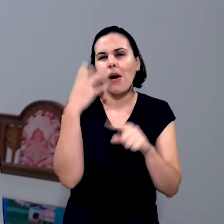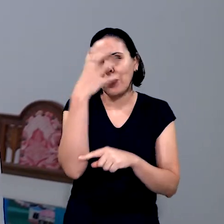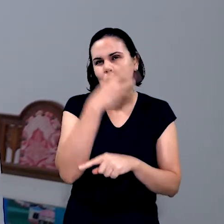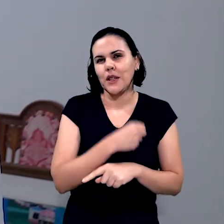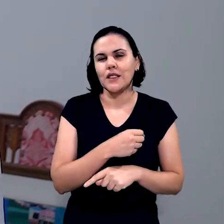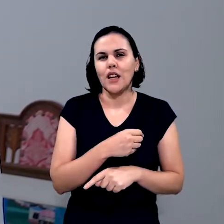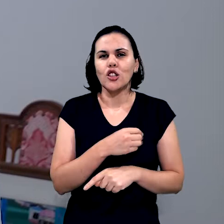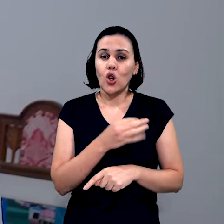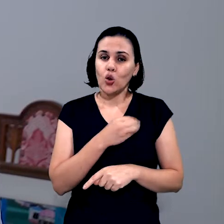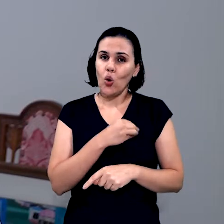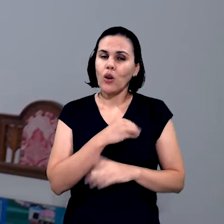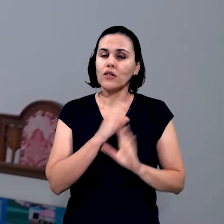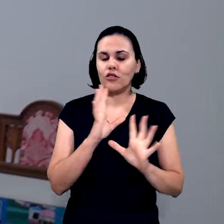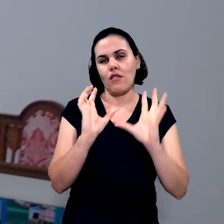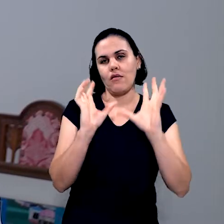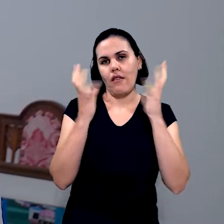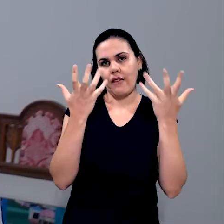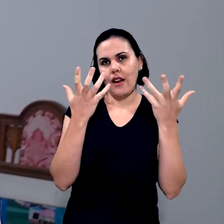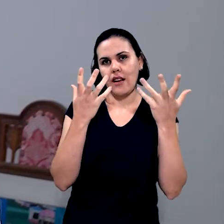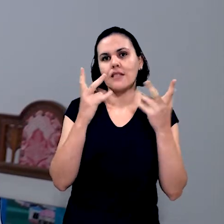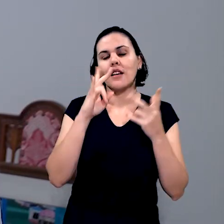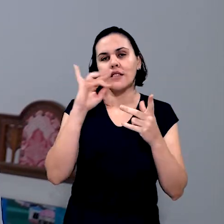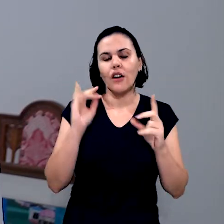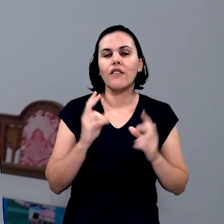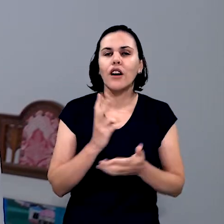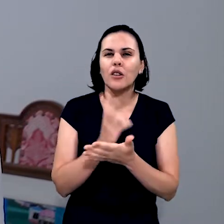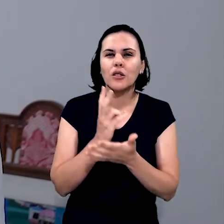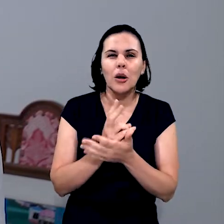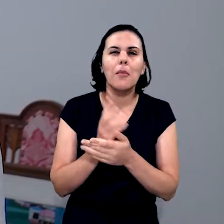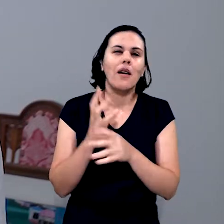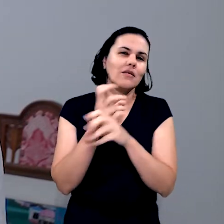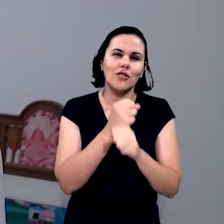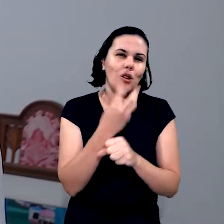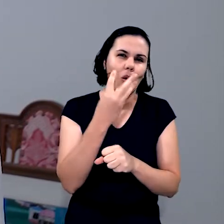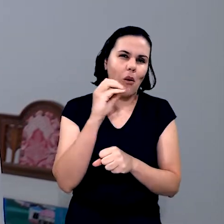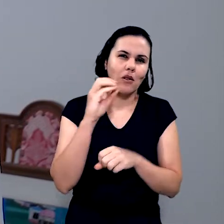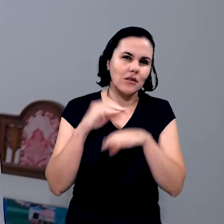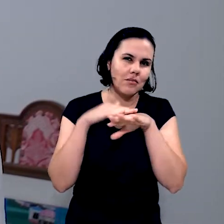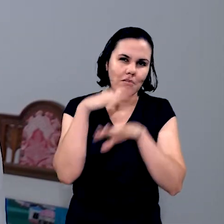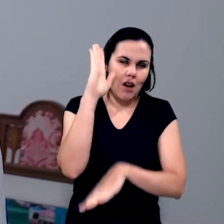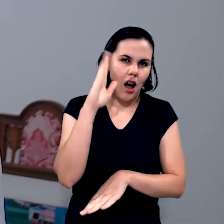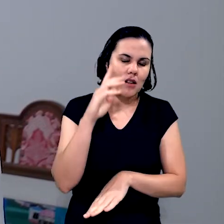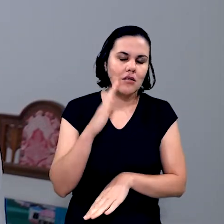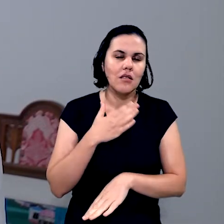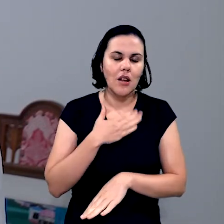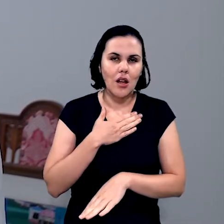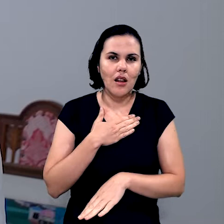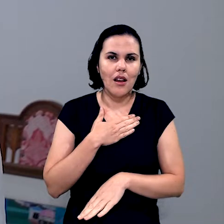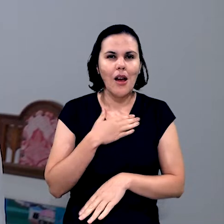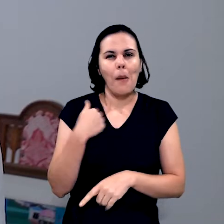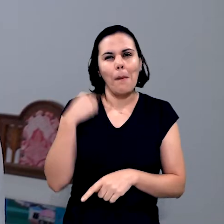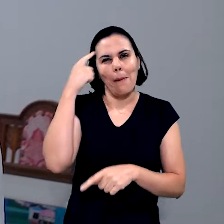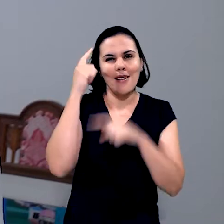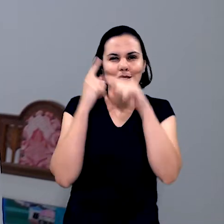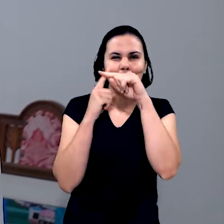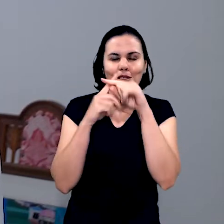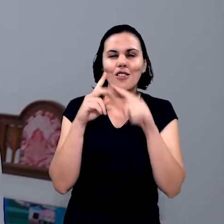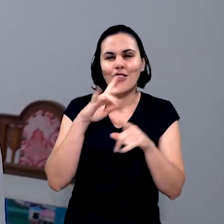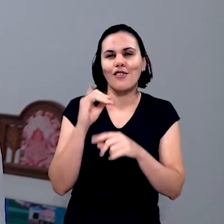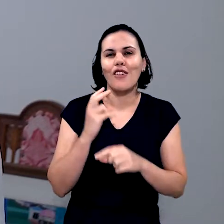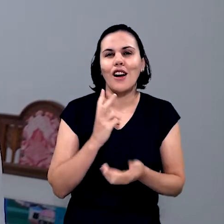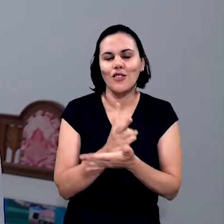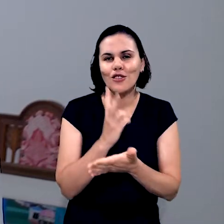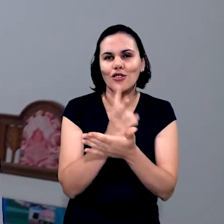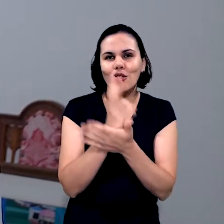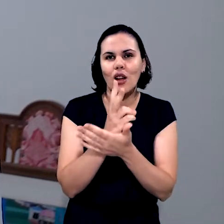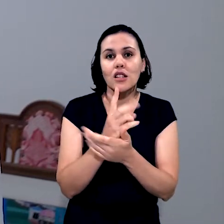porque elas já têm no coração essa festa também. E essa festa vai perpetuar por mais 400 anos ou mais. Para mim, eu sou muito otimista e ela vai